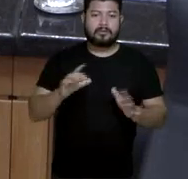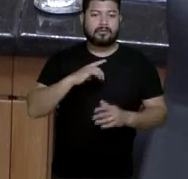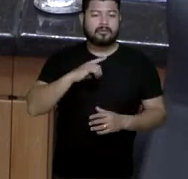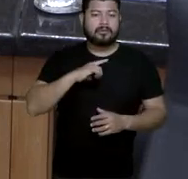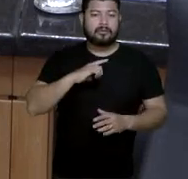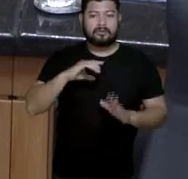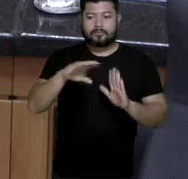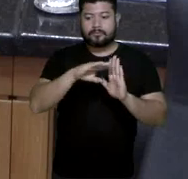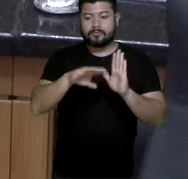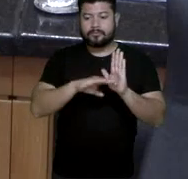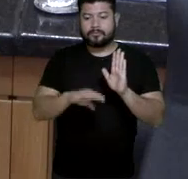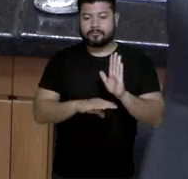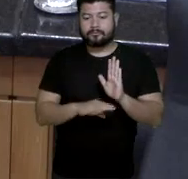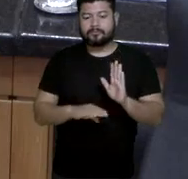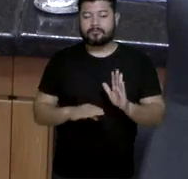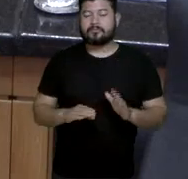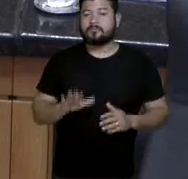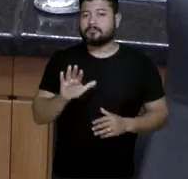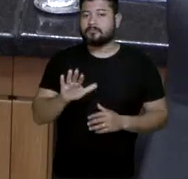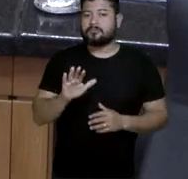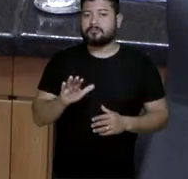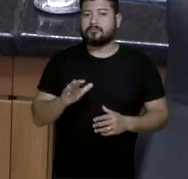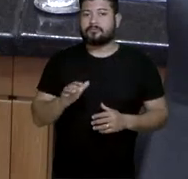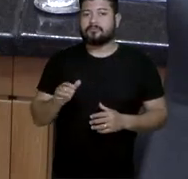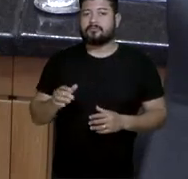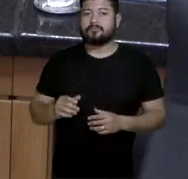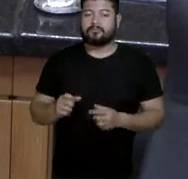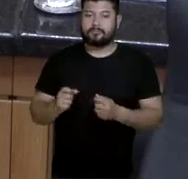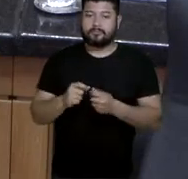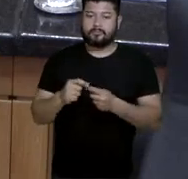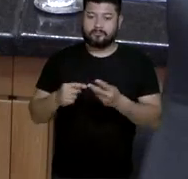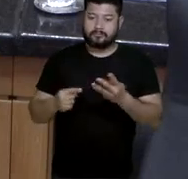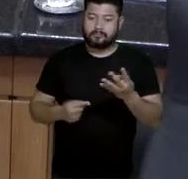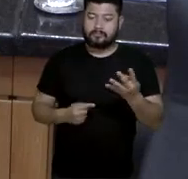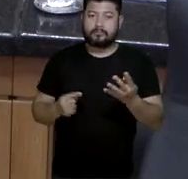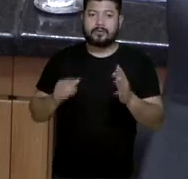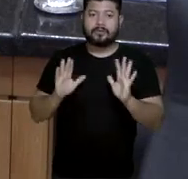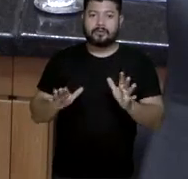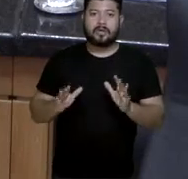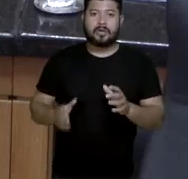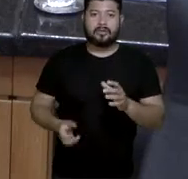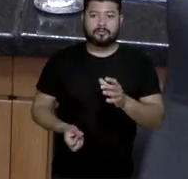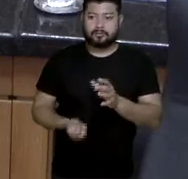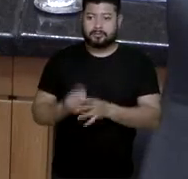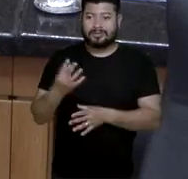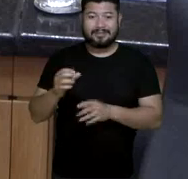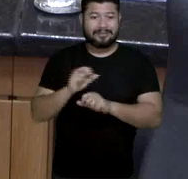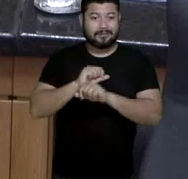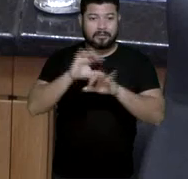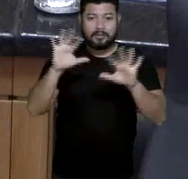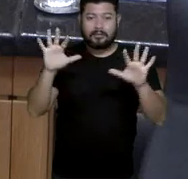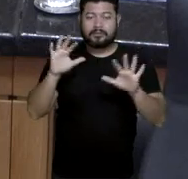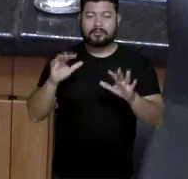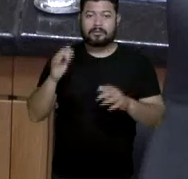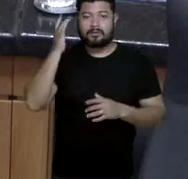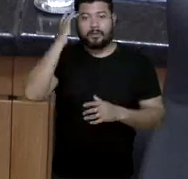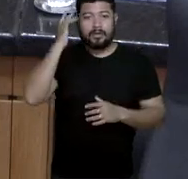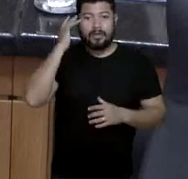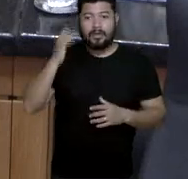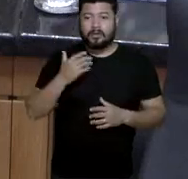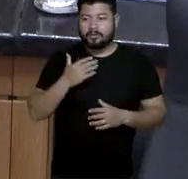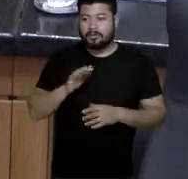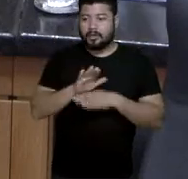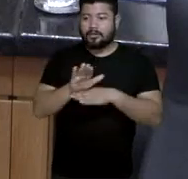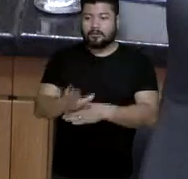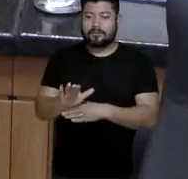que foram muito importantes, porém, com critérios bem estabelecidos. Eu acho que a proposta colocada é para aprimorar o projeto de lei e